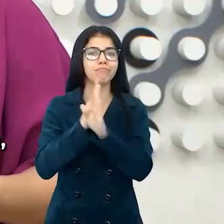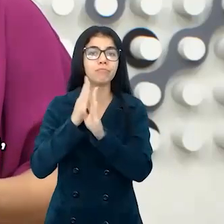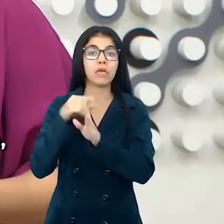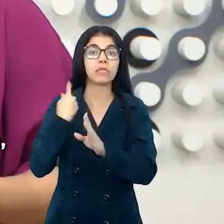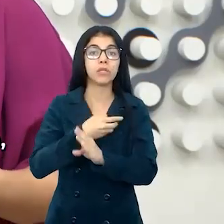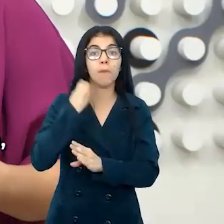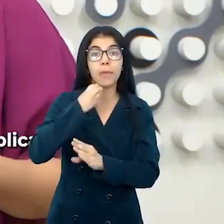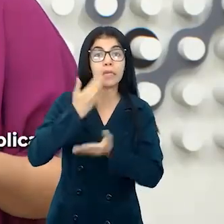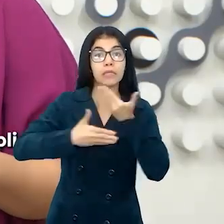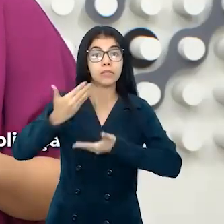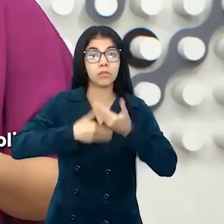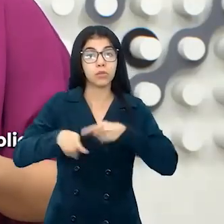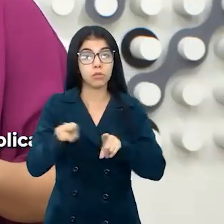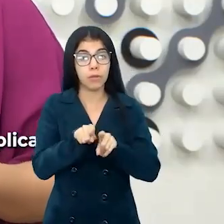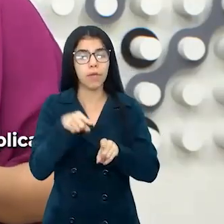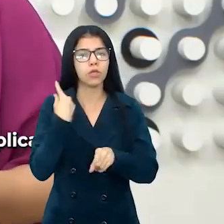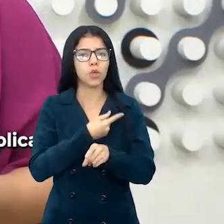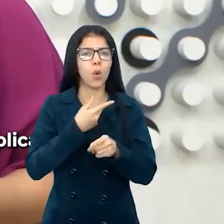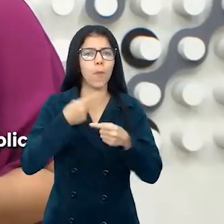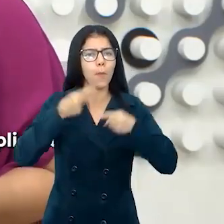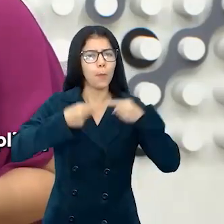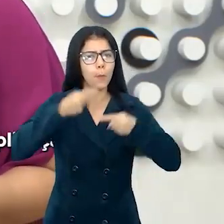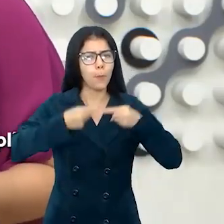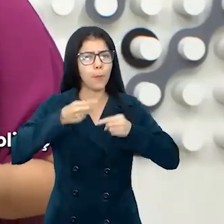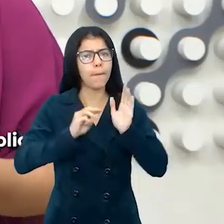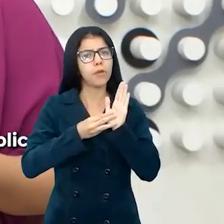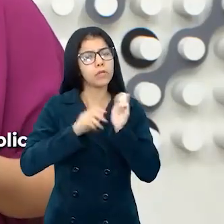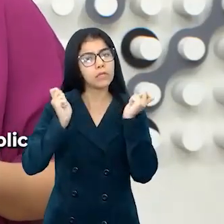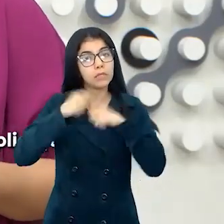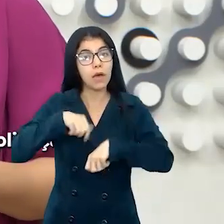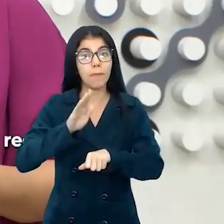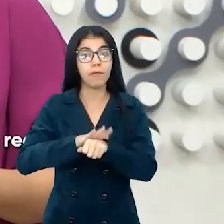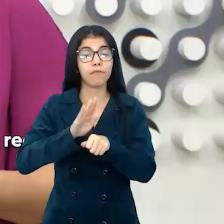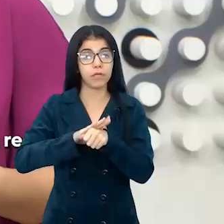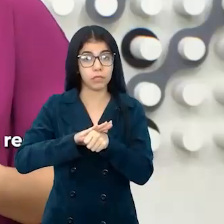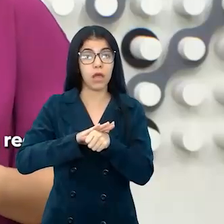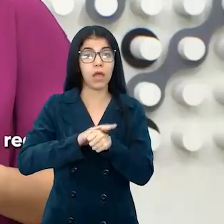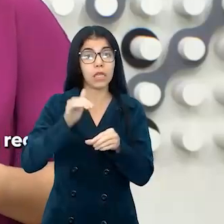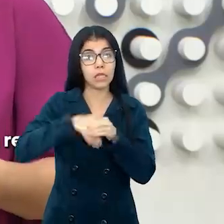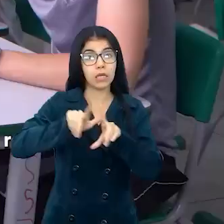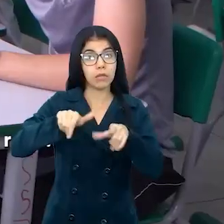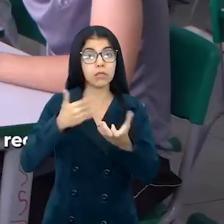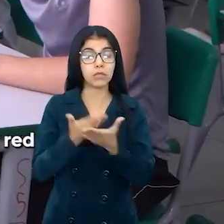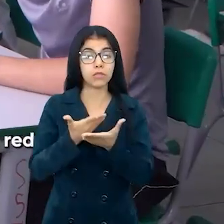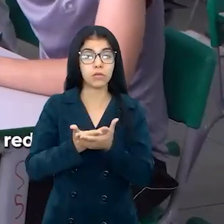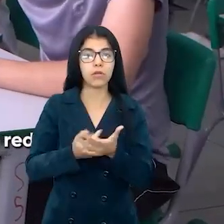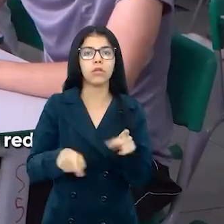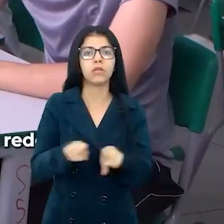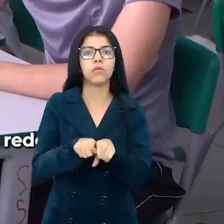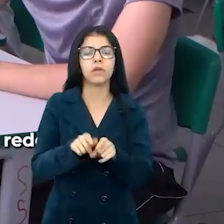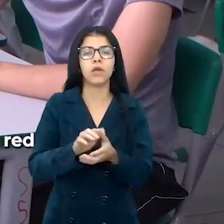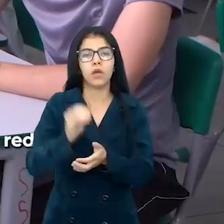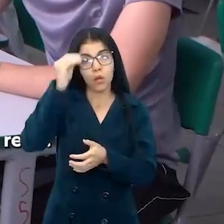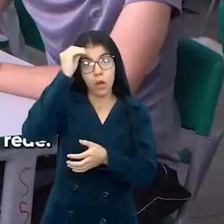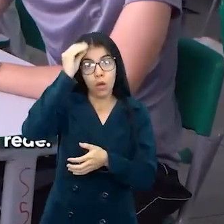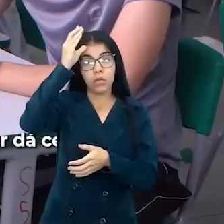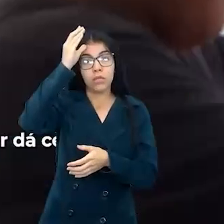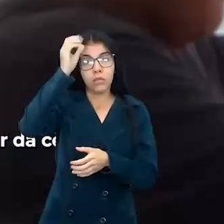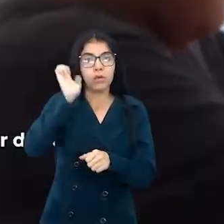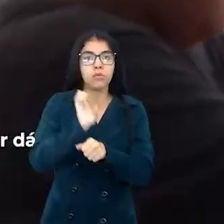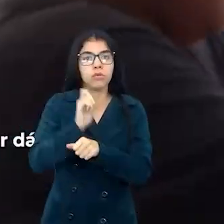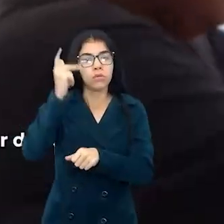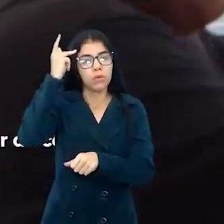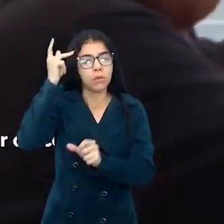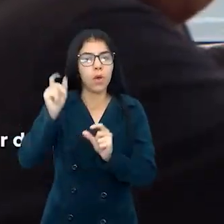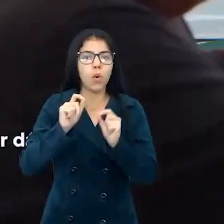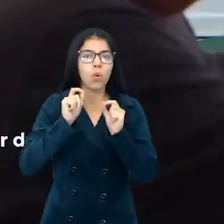troque experiência, que a gente discuta metodologias possíveis para aplicação em sala de aula, com o conhecimento da própria rede. Então, o